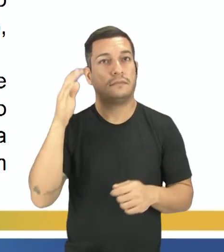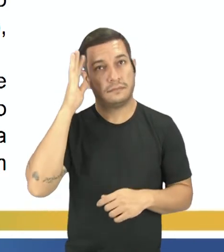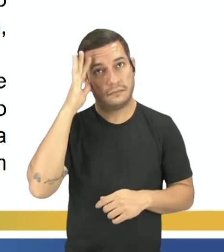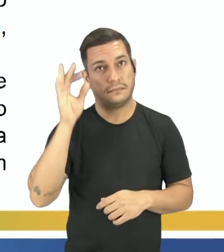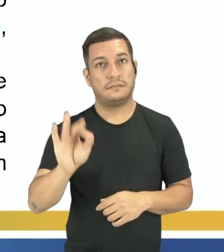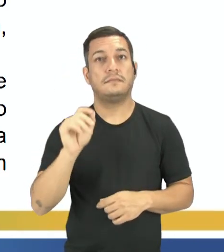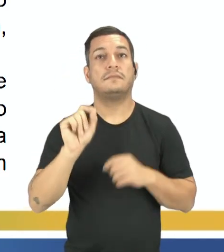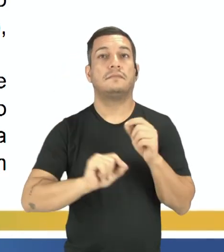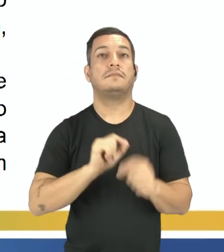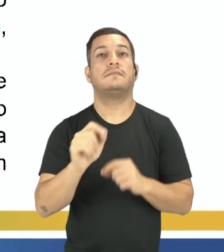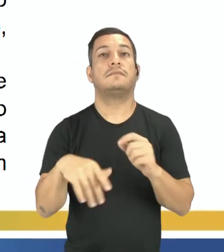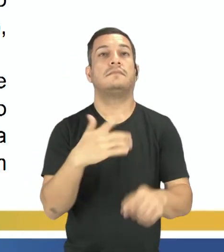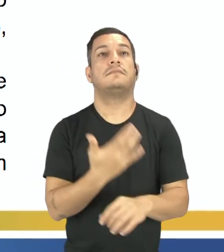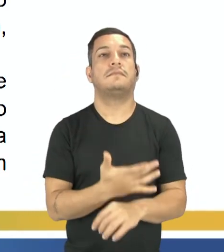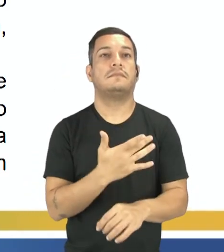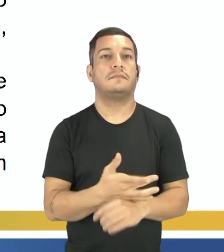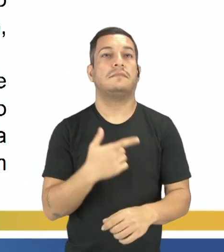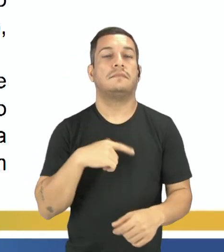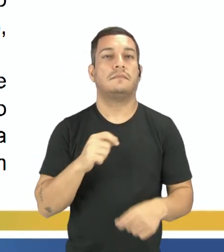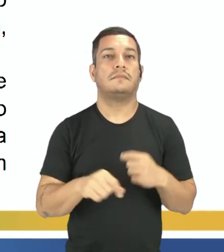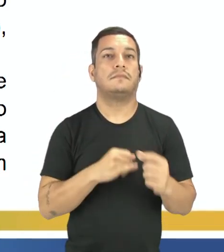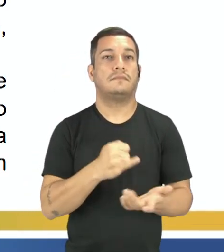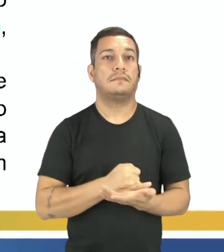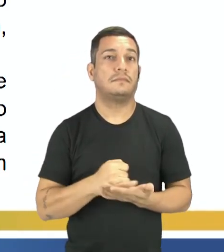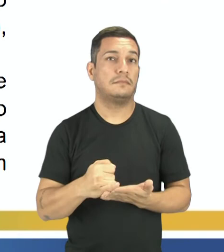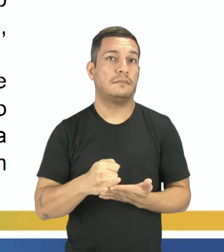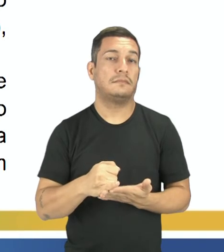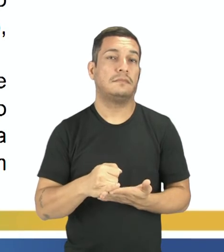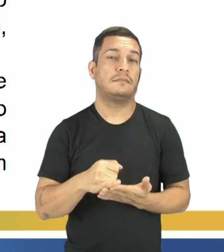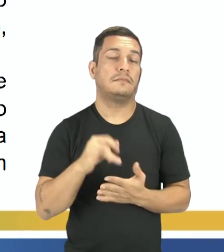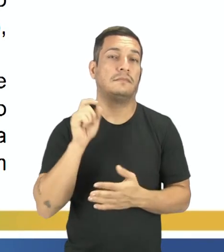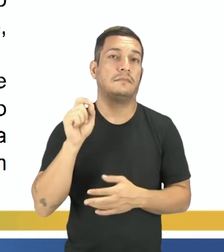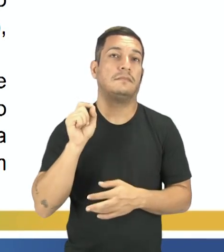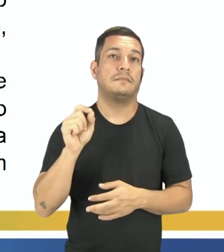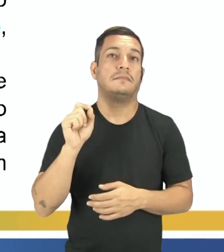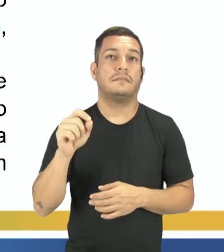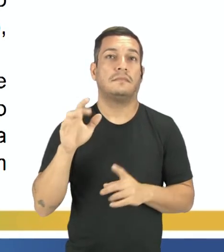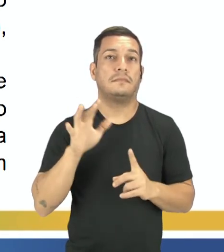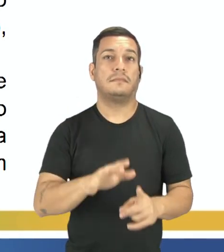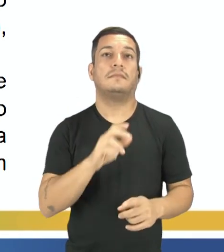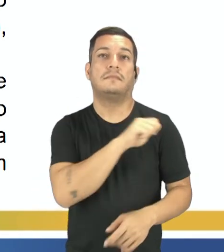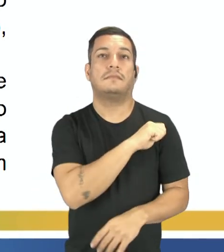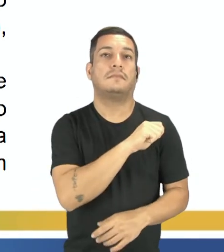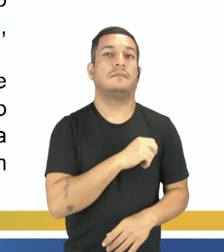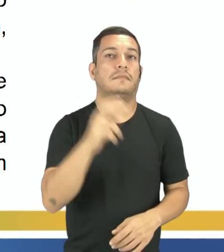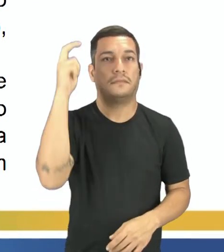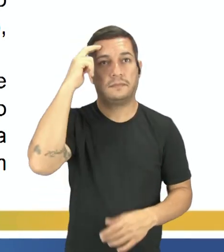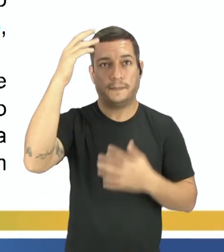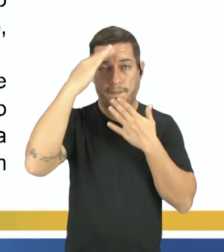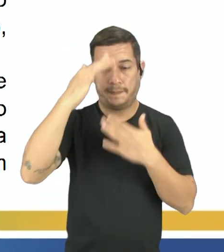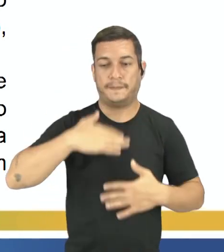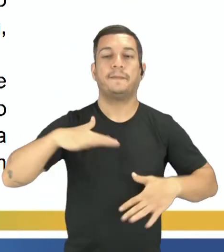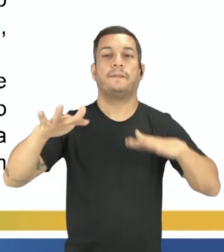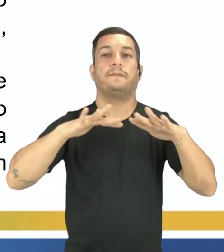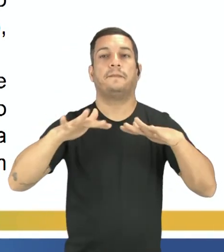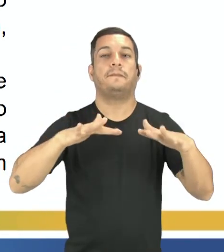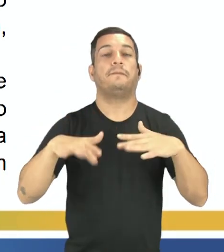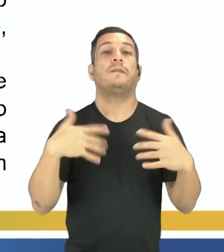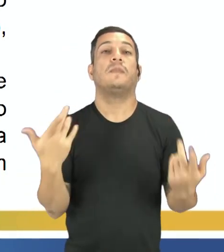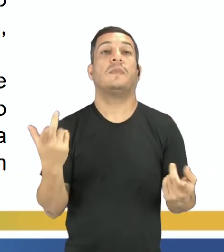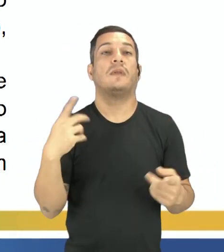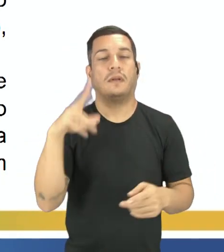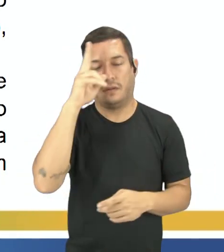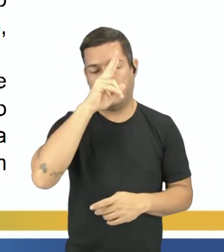ser compreendido como uma disciplina que introduz e integra o aluno na cultura corporal de movimento, ou seja,